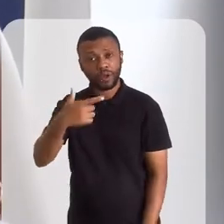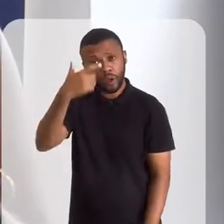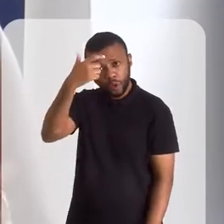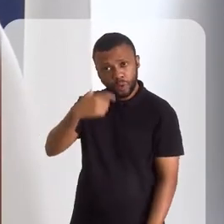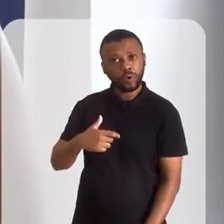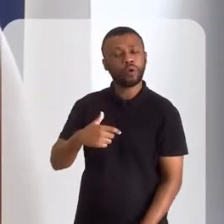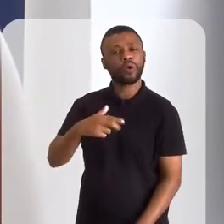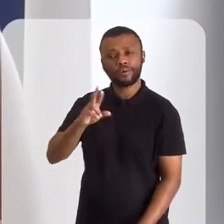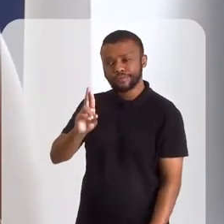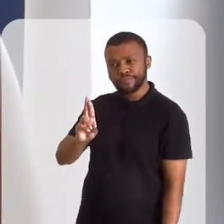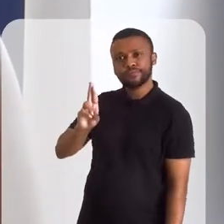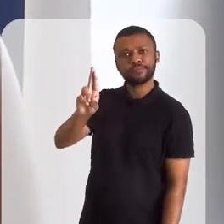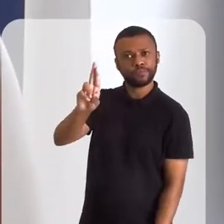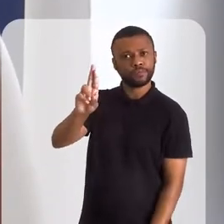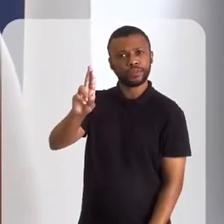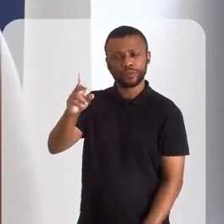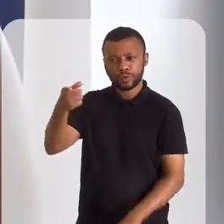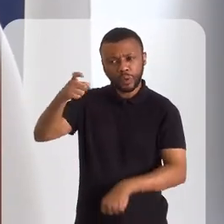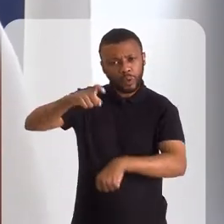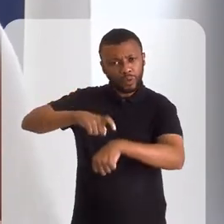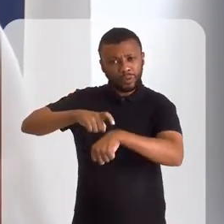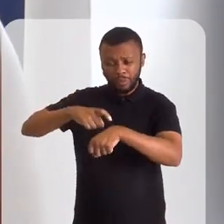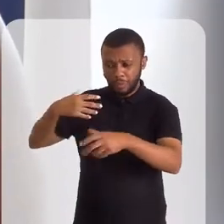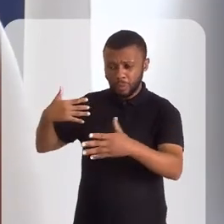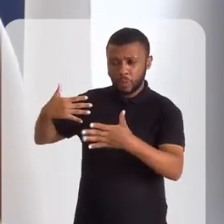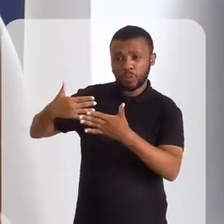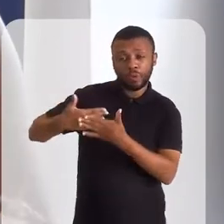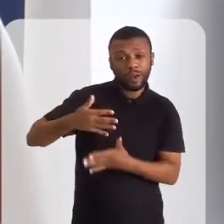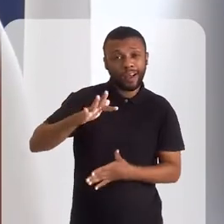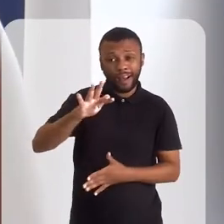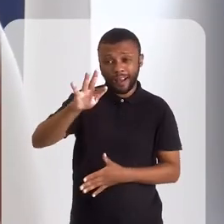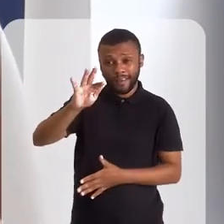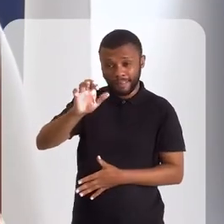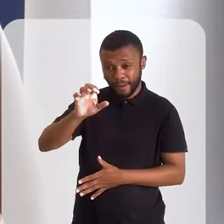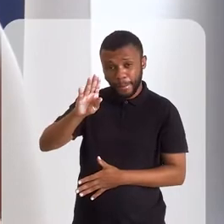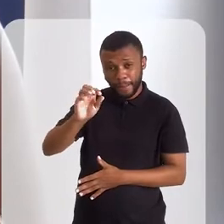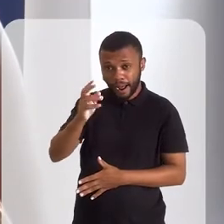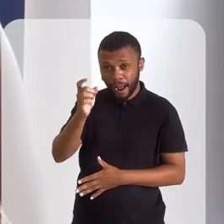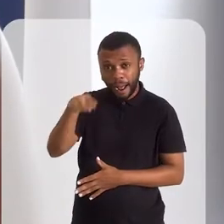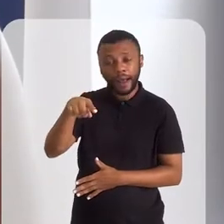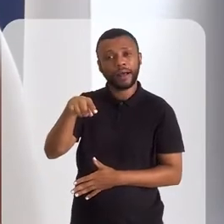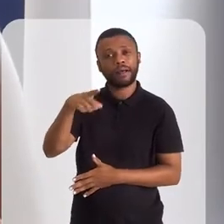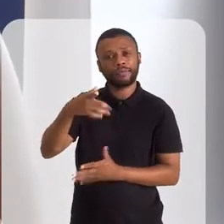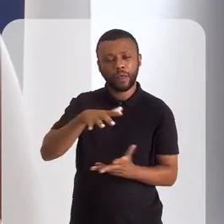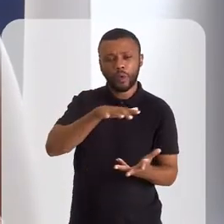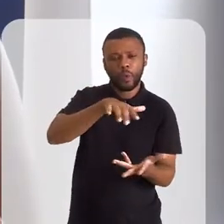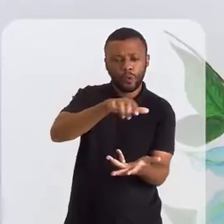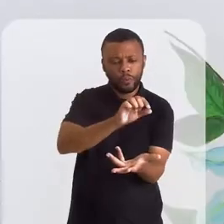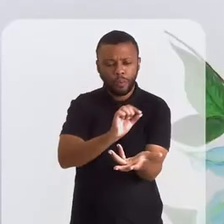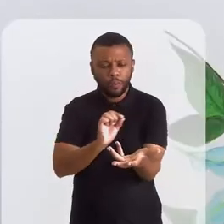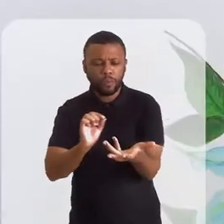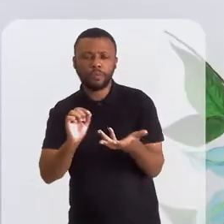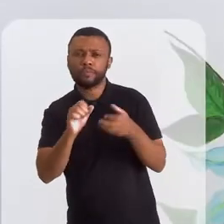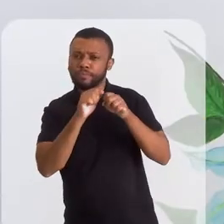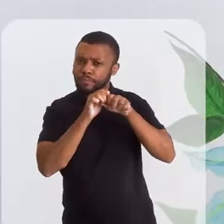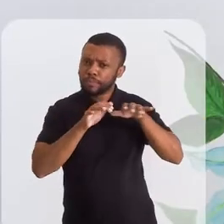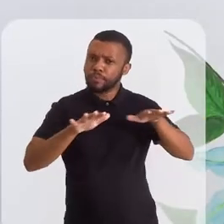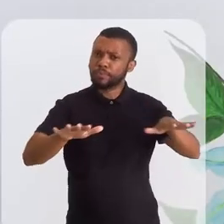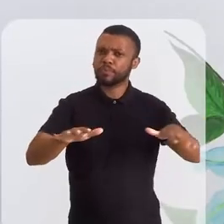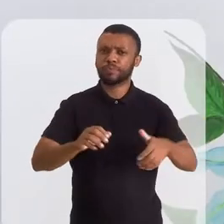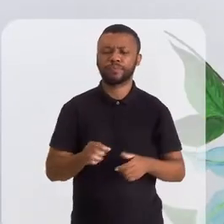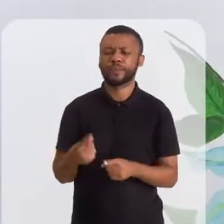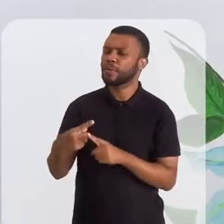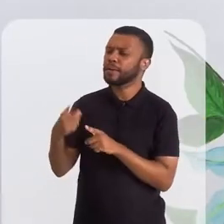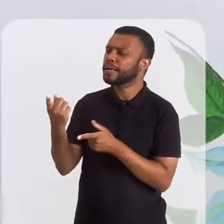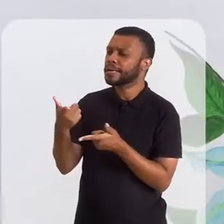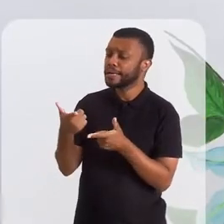eu sou o prometido de todos os tempos, e aí, então, a fé vai e se difunde para toda a humanidade. E por que ele é